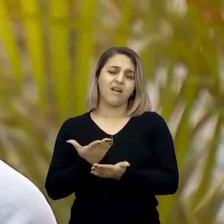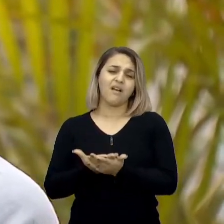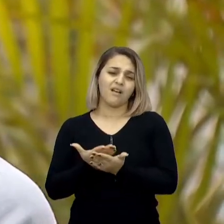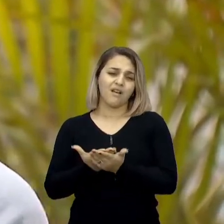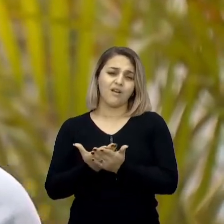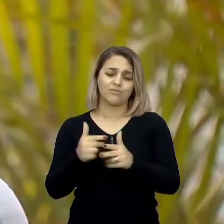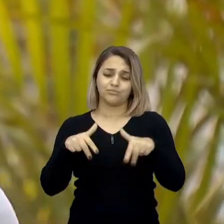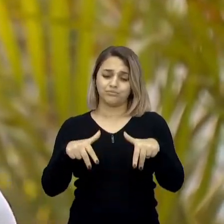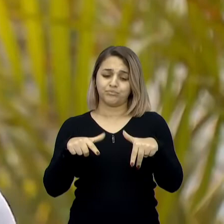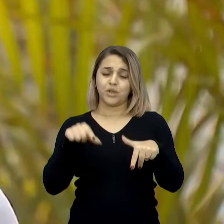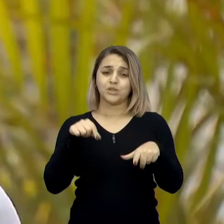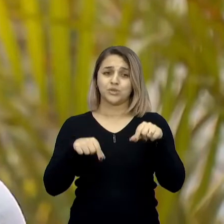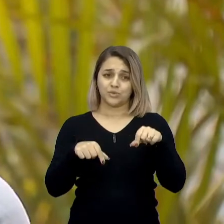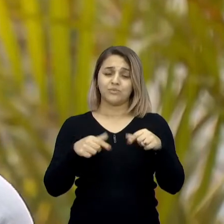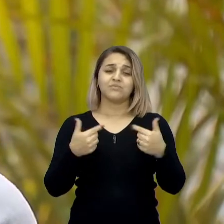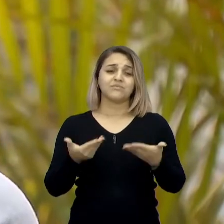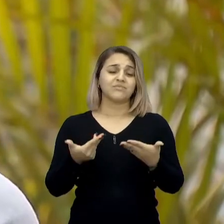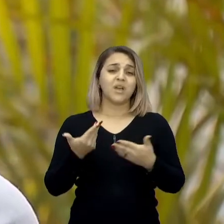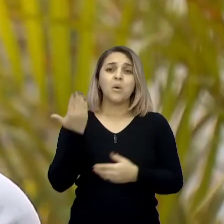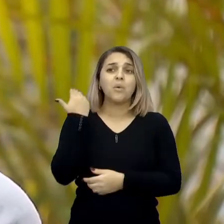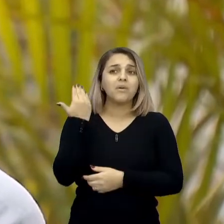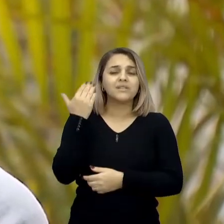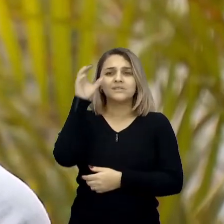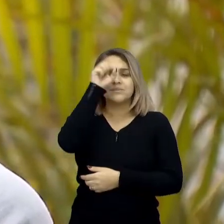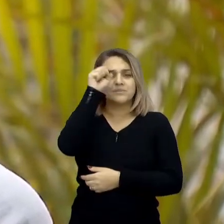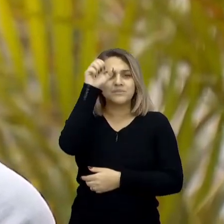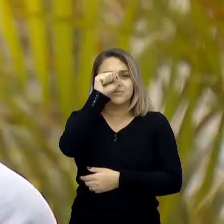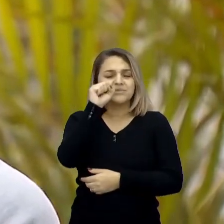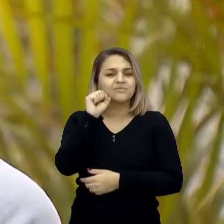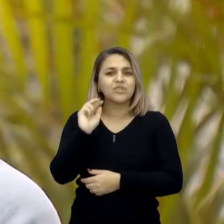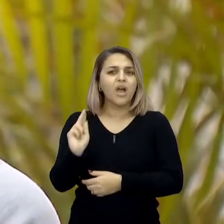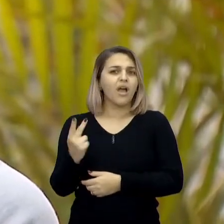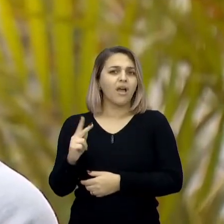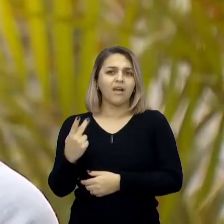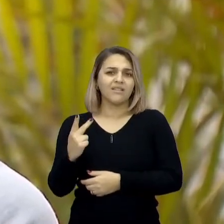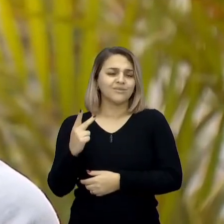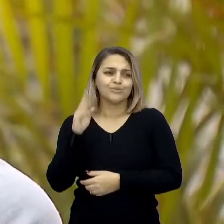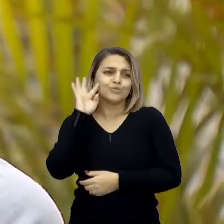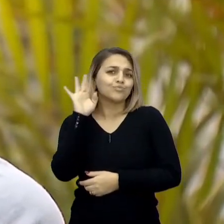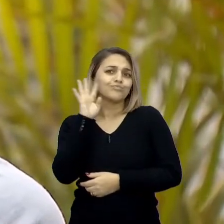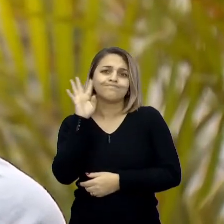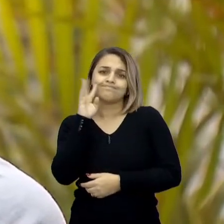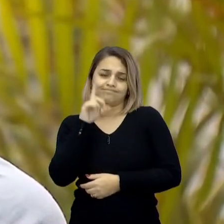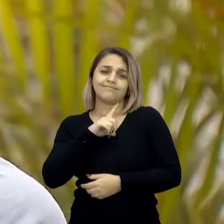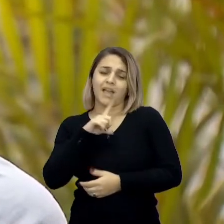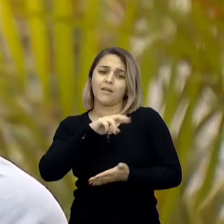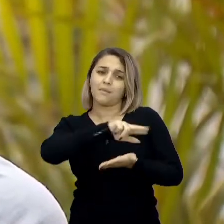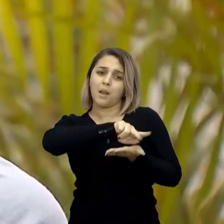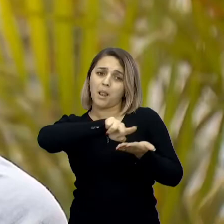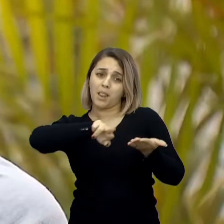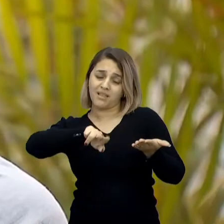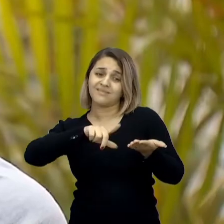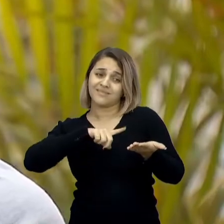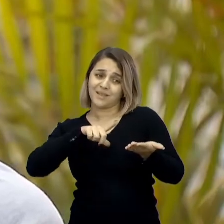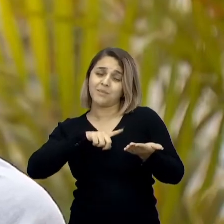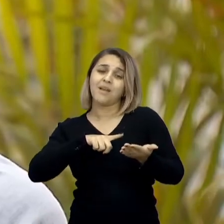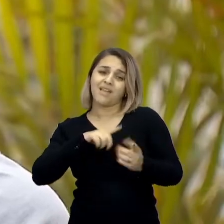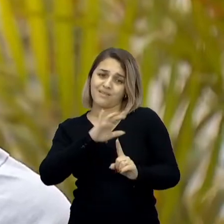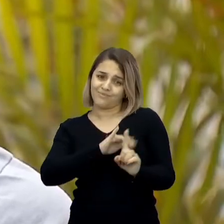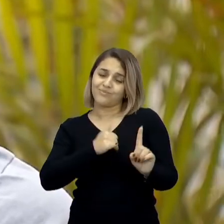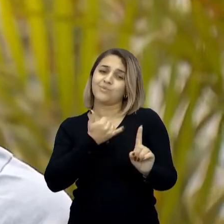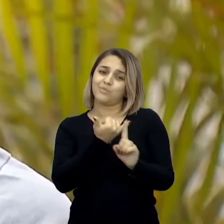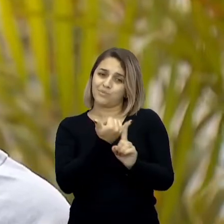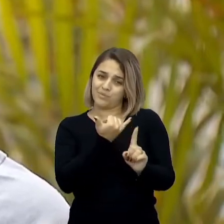o sexo hétero, assim, não fazia noção de que existia diversidade. E acho que isso também poupa muito do bullying, né, que a LGBT sofre,